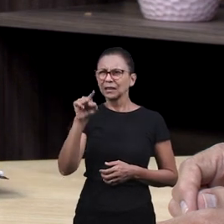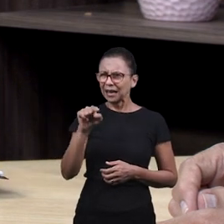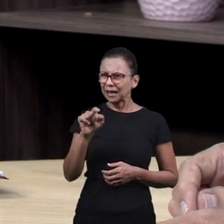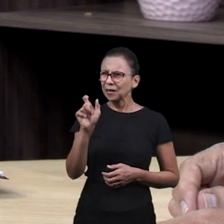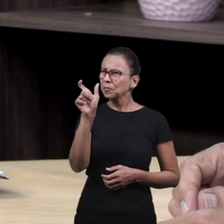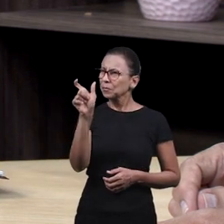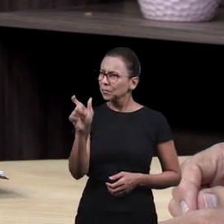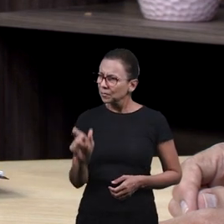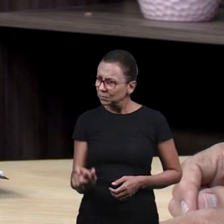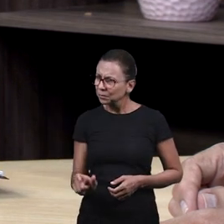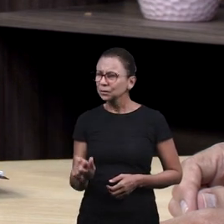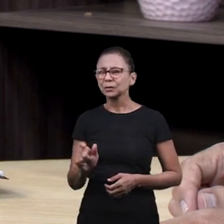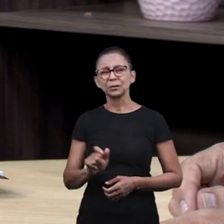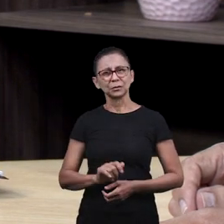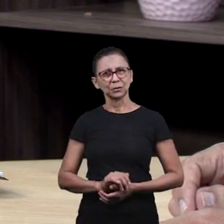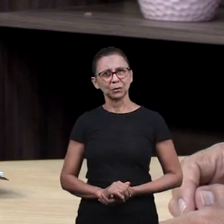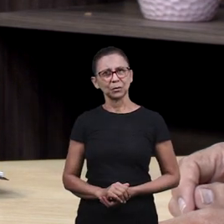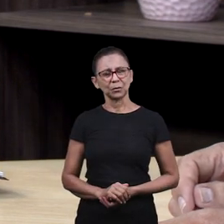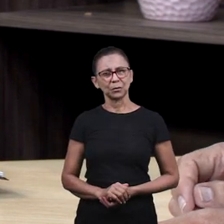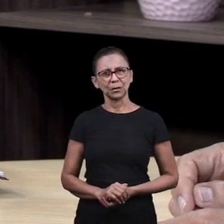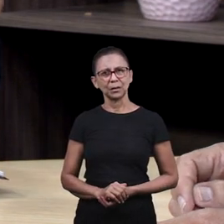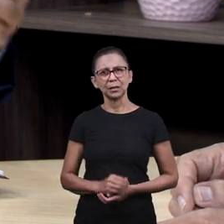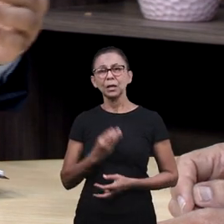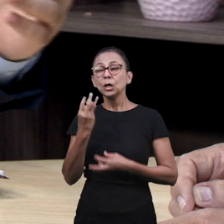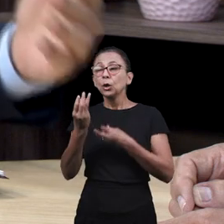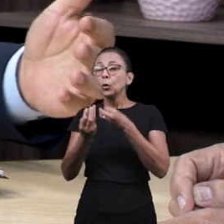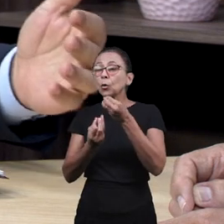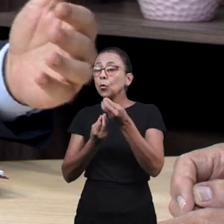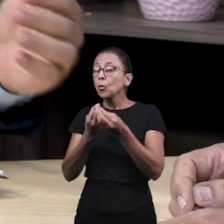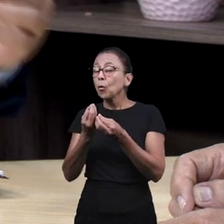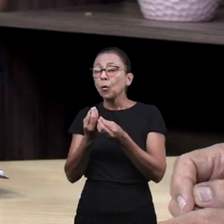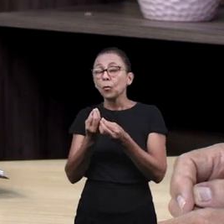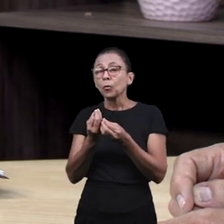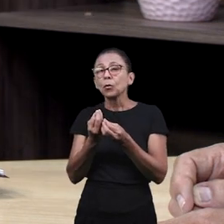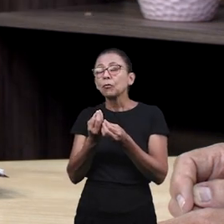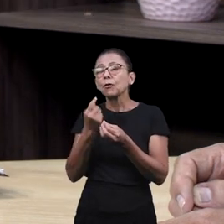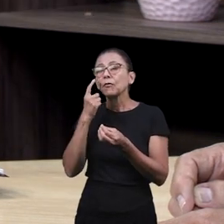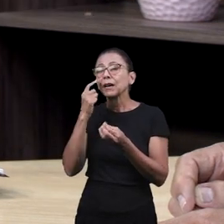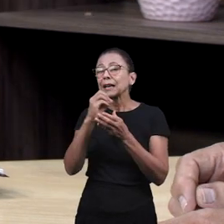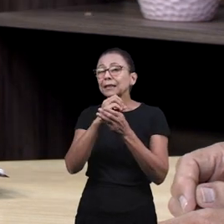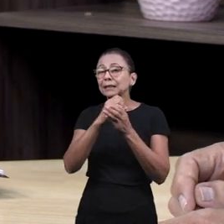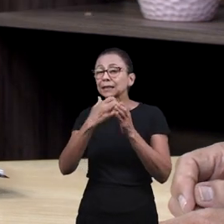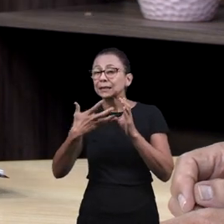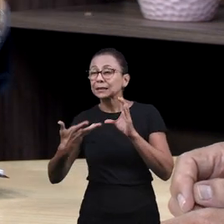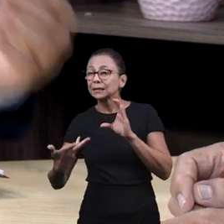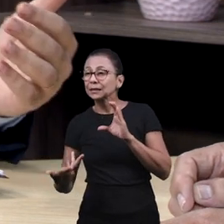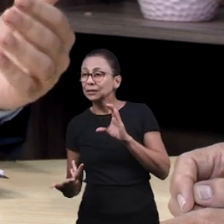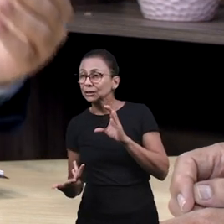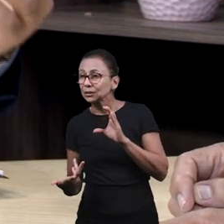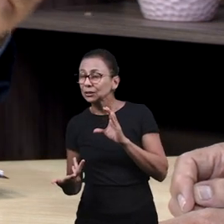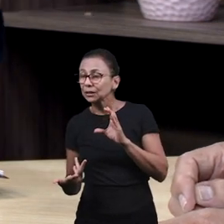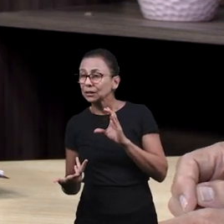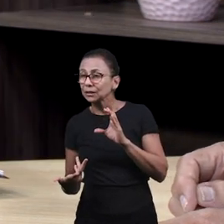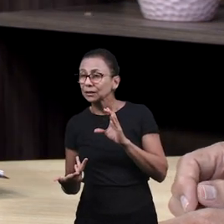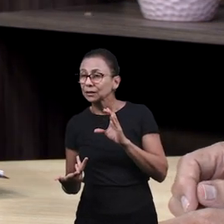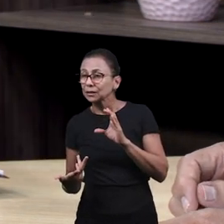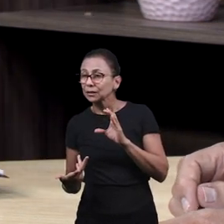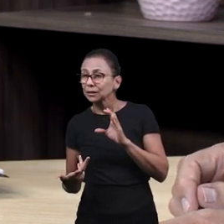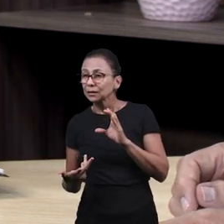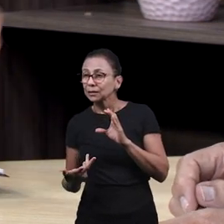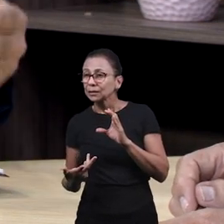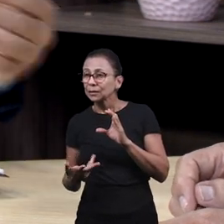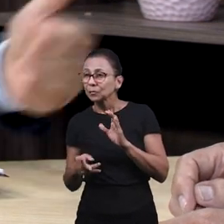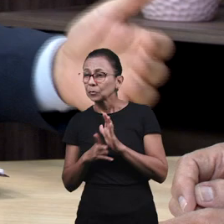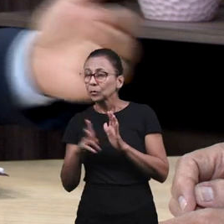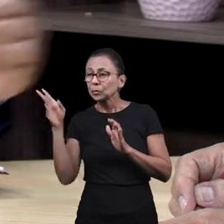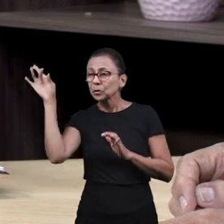que nós podemos, então, ver essa personalidade? Que características que o Espírito Santo tem que